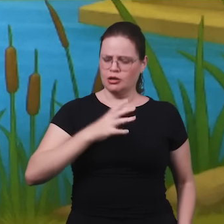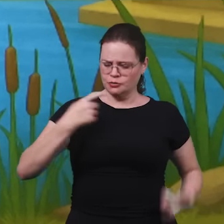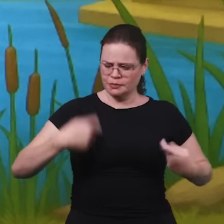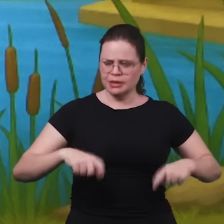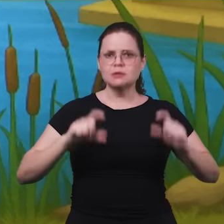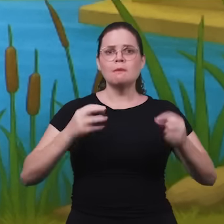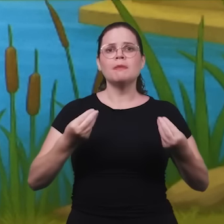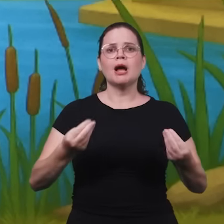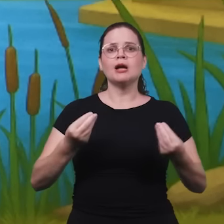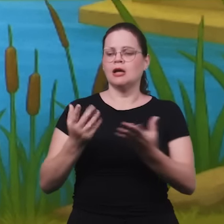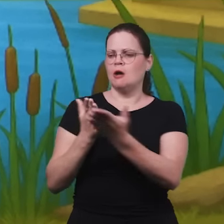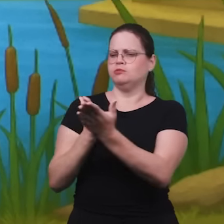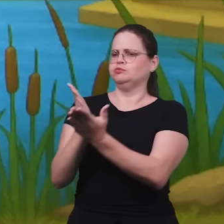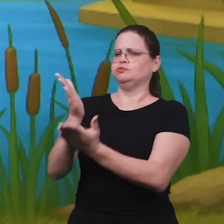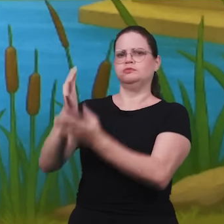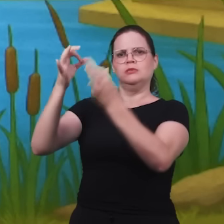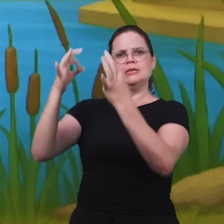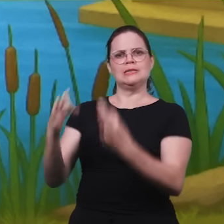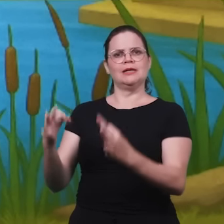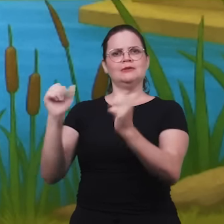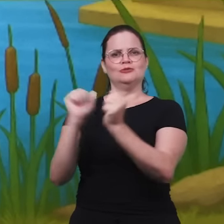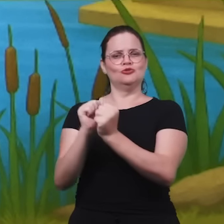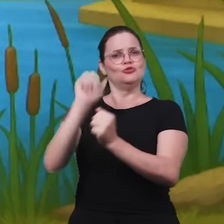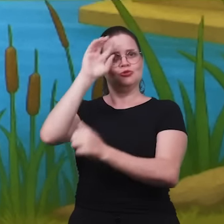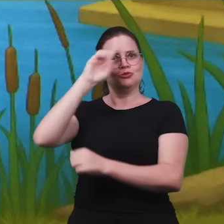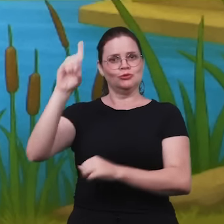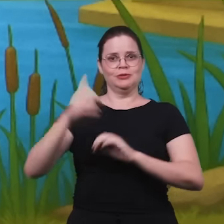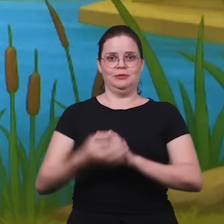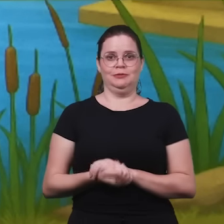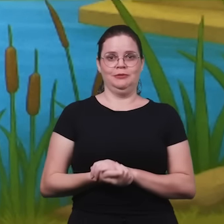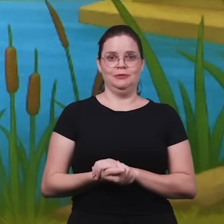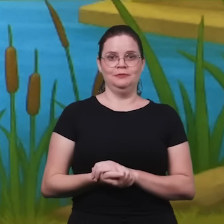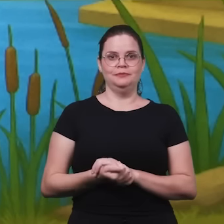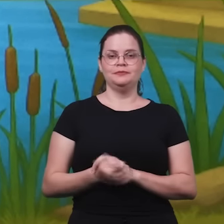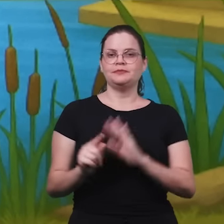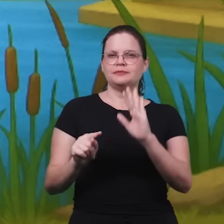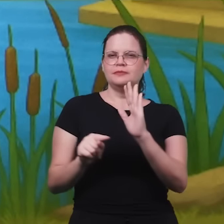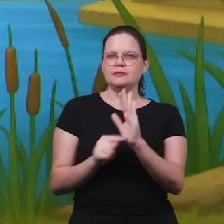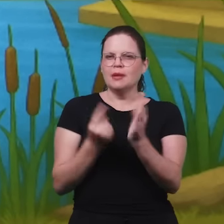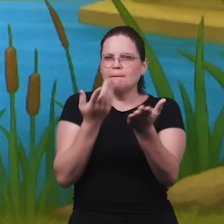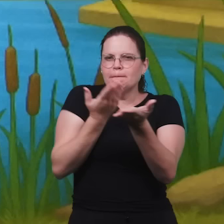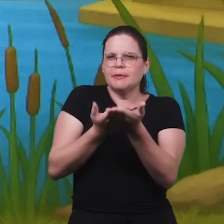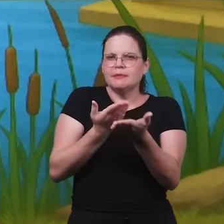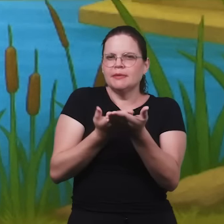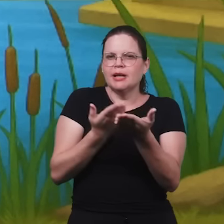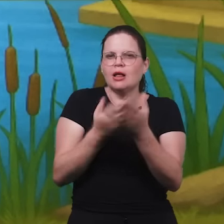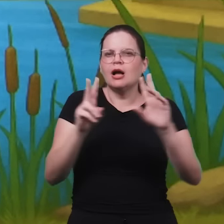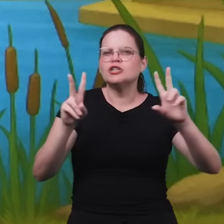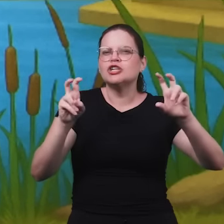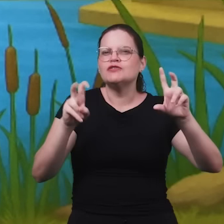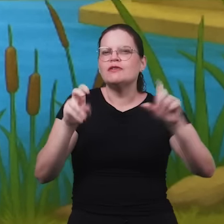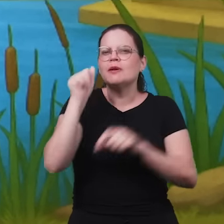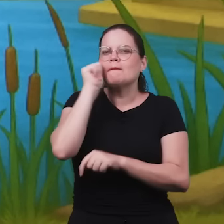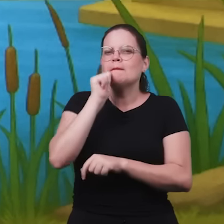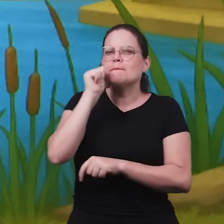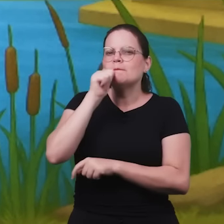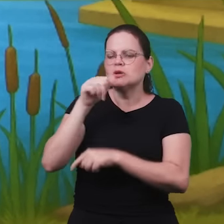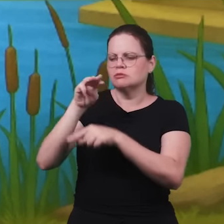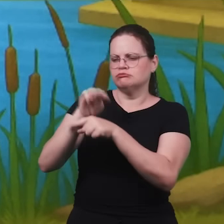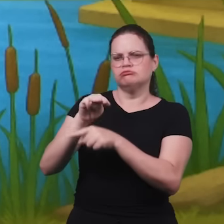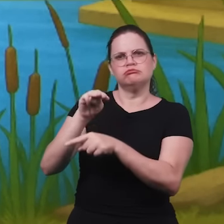sempre o caminho certo. Glória a Deus! Na nossa primeira aula, nós vamos estudar sobre a atitude de